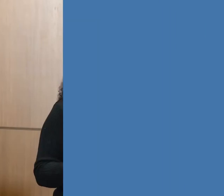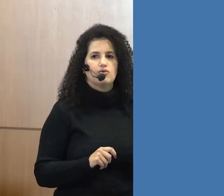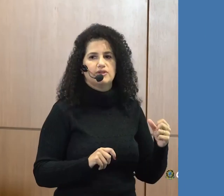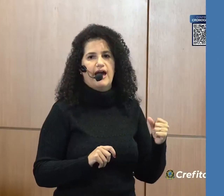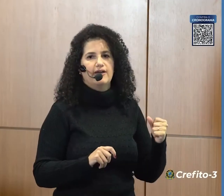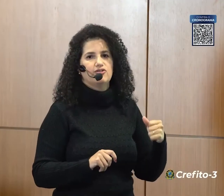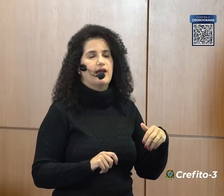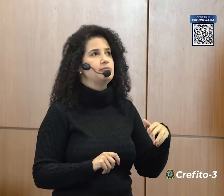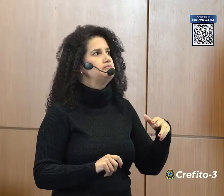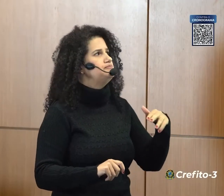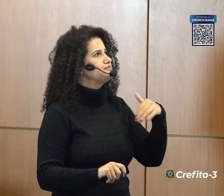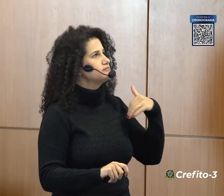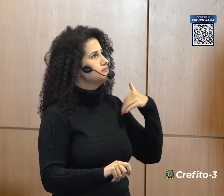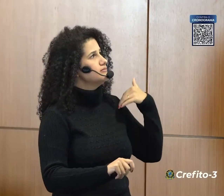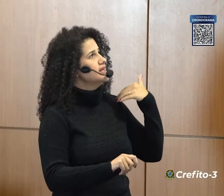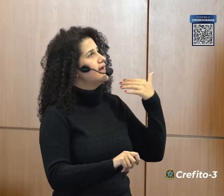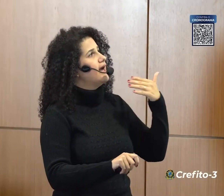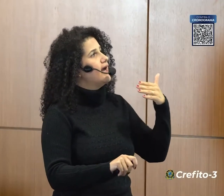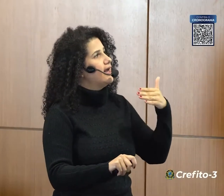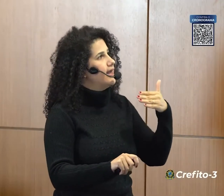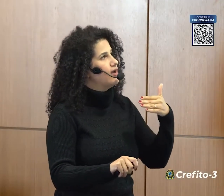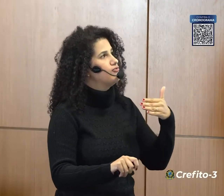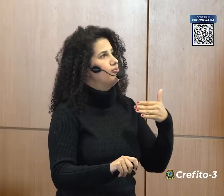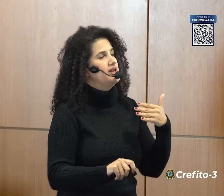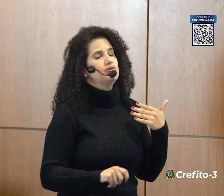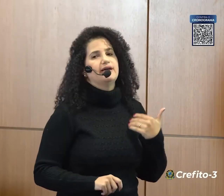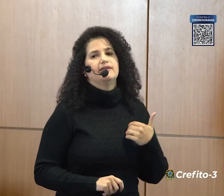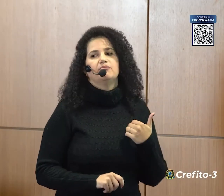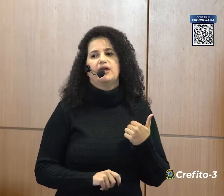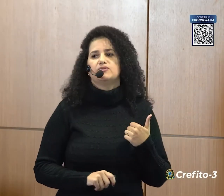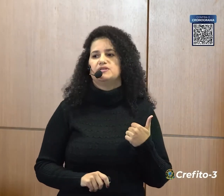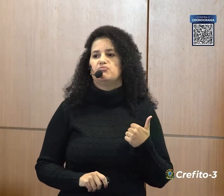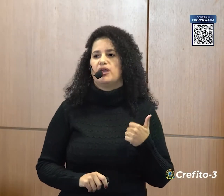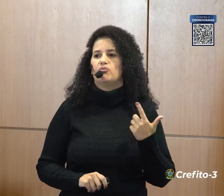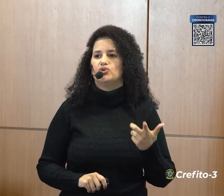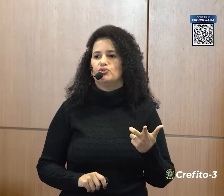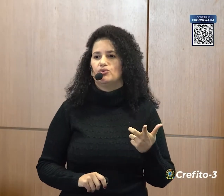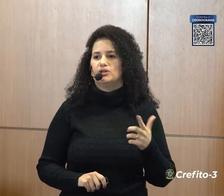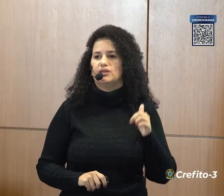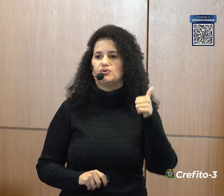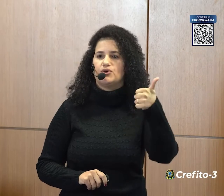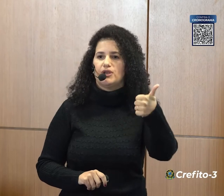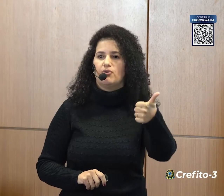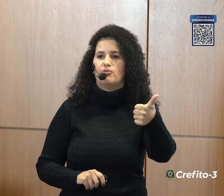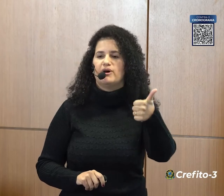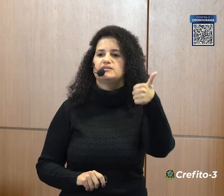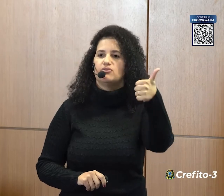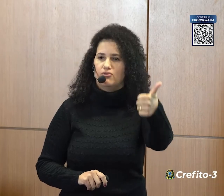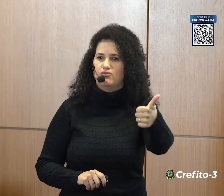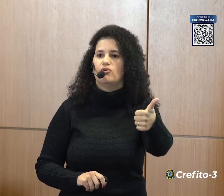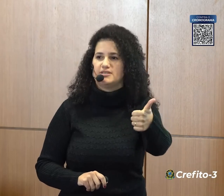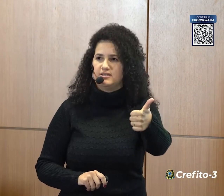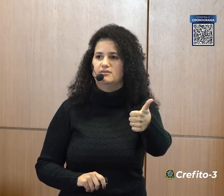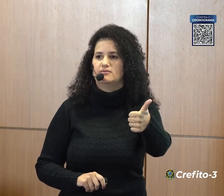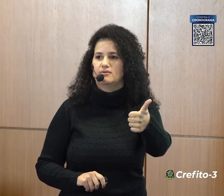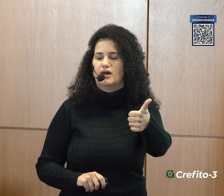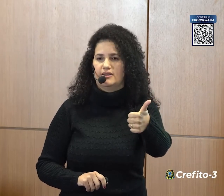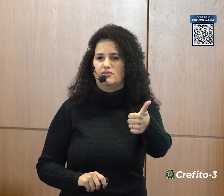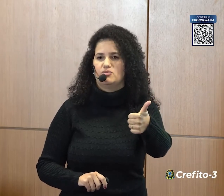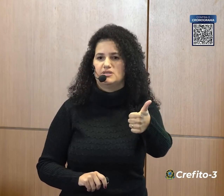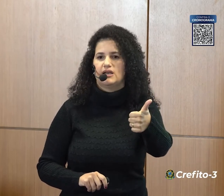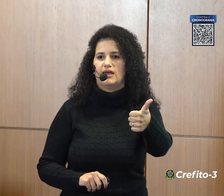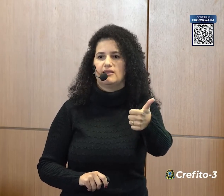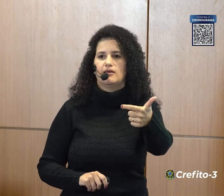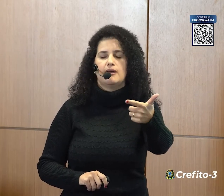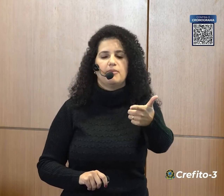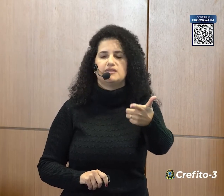muita dificuldade, né? Eu vou melhorar também o desempenho motor, não só na ocupação, eu vou, sim, andar